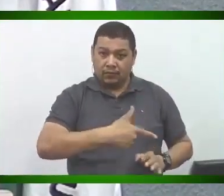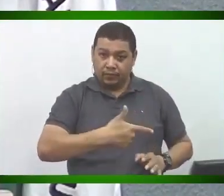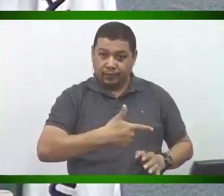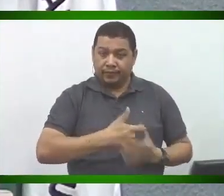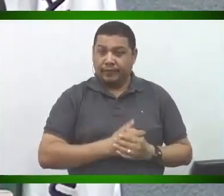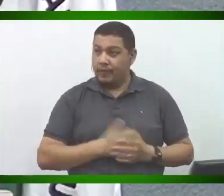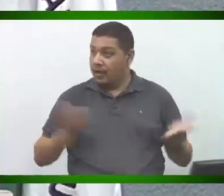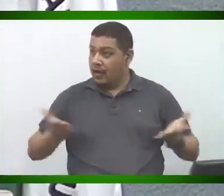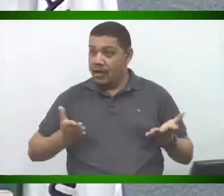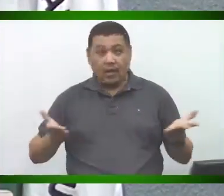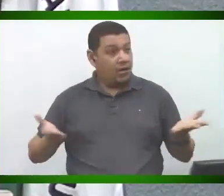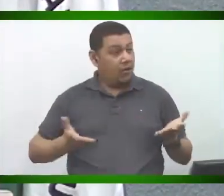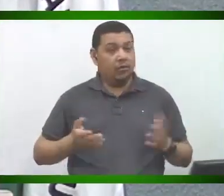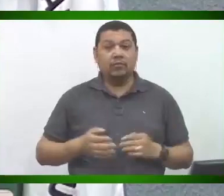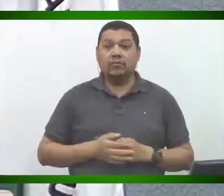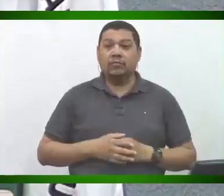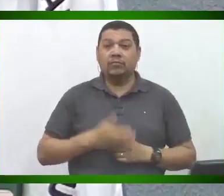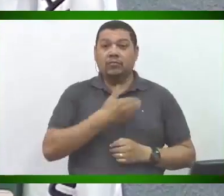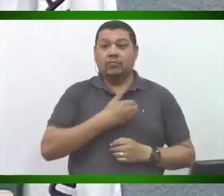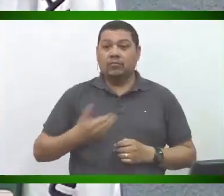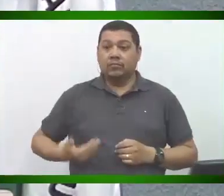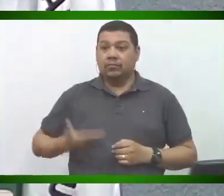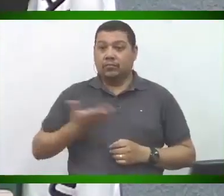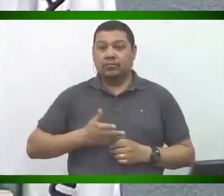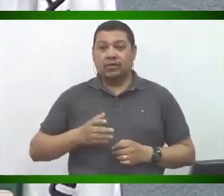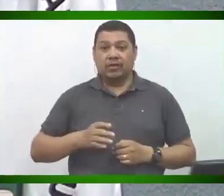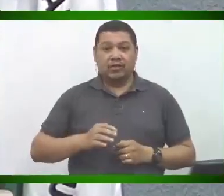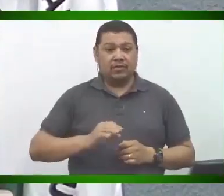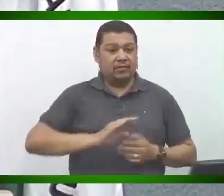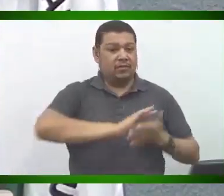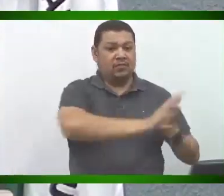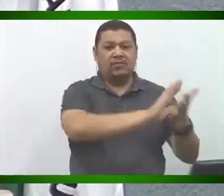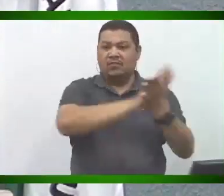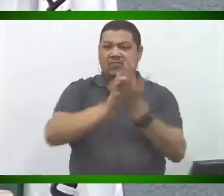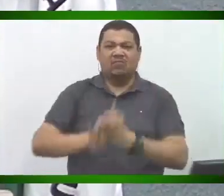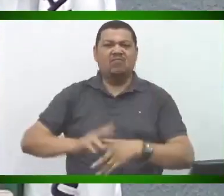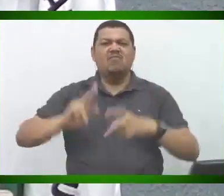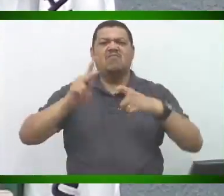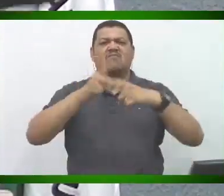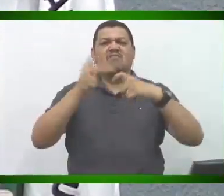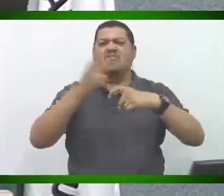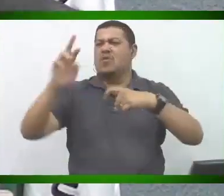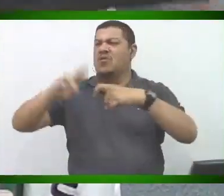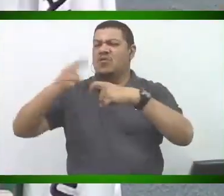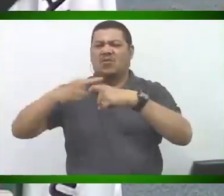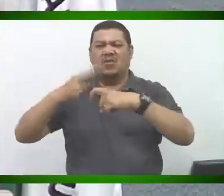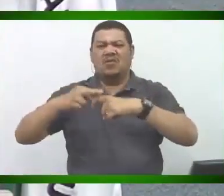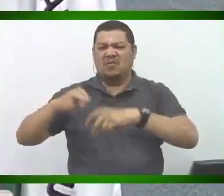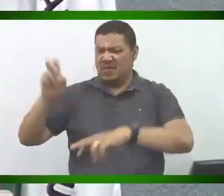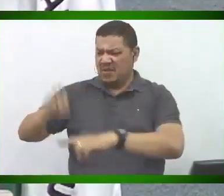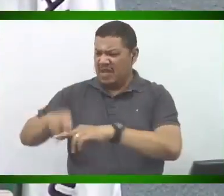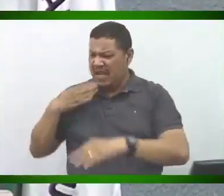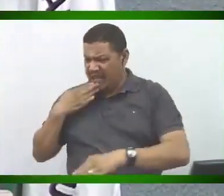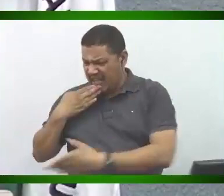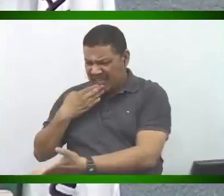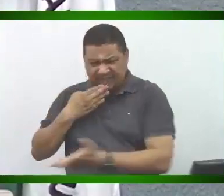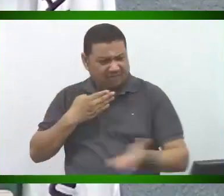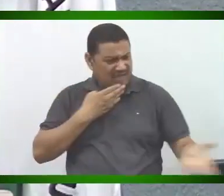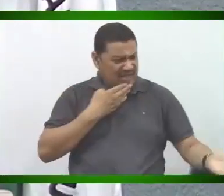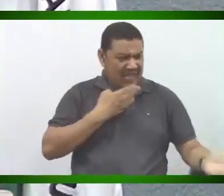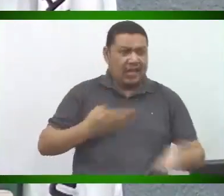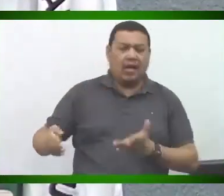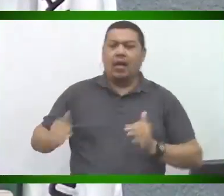governo, ele quer desfazer, já desfez, esses hospitais euro aqui, regional, é cadeira velha, tudo quebrada, é